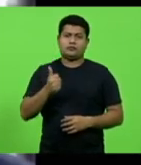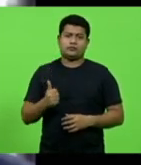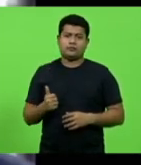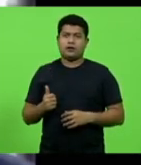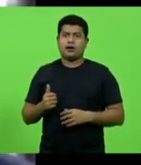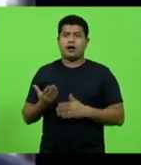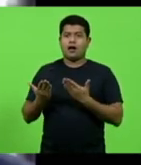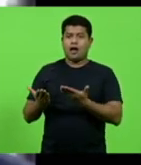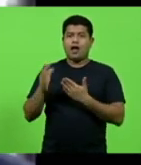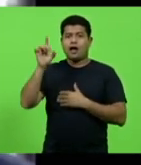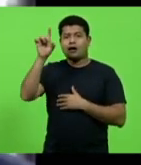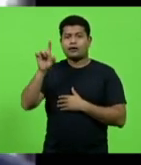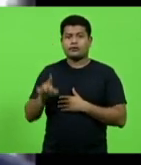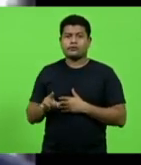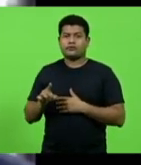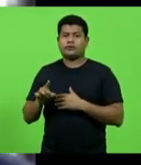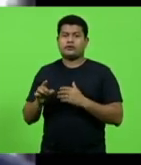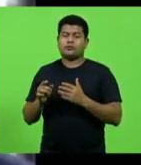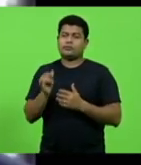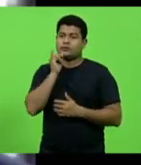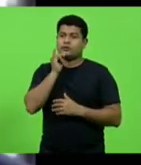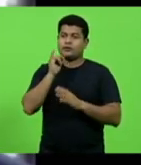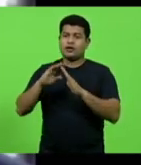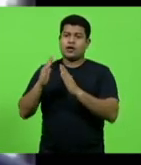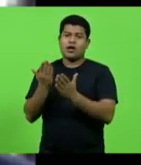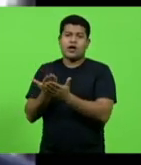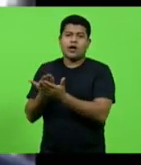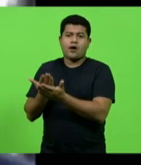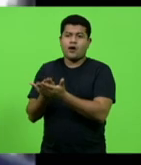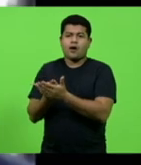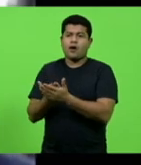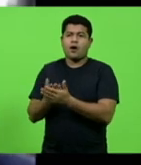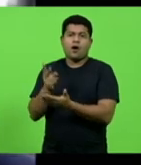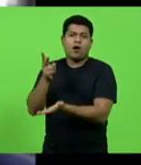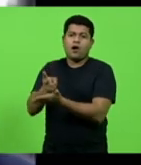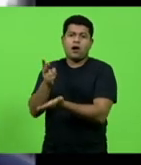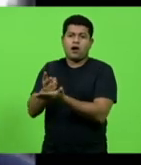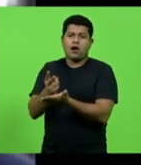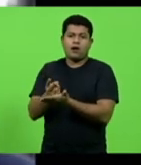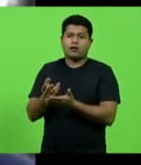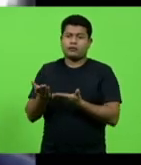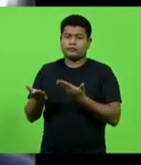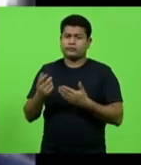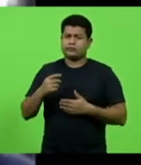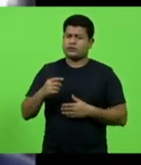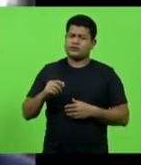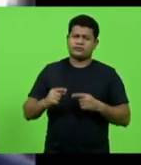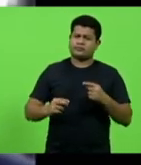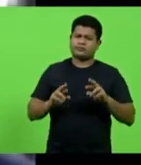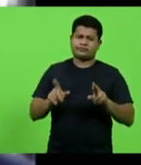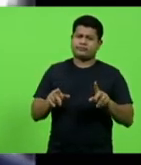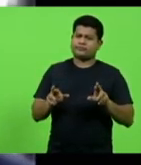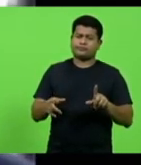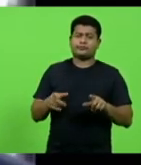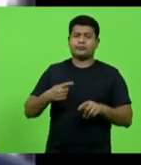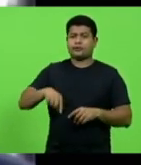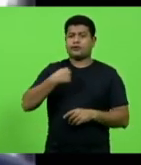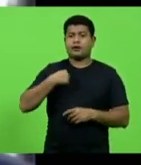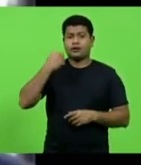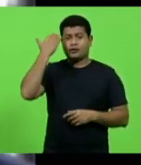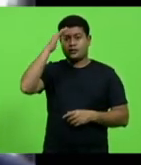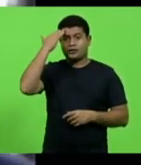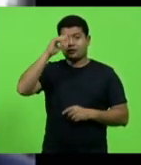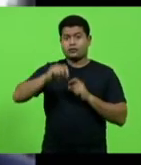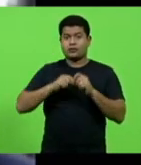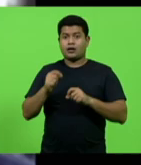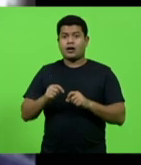à escolarização compulsória. São coisas diferentes, né? Nós não podemos entender que toda escola é melhor